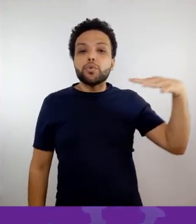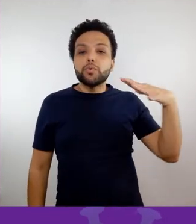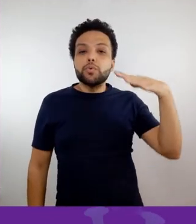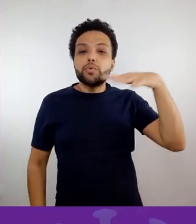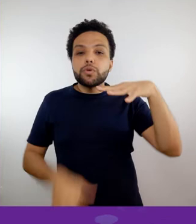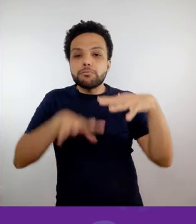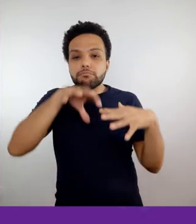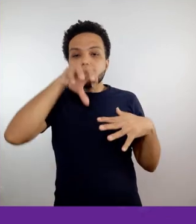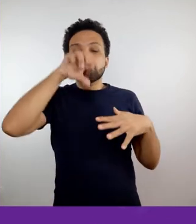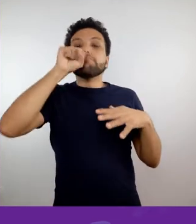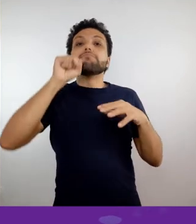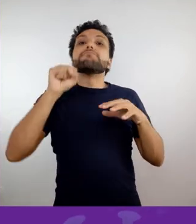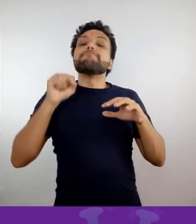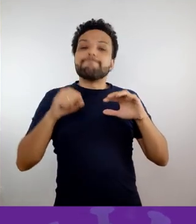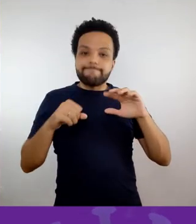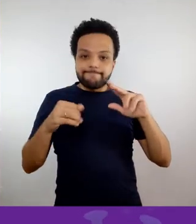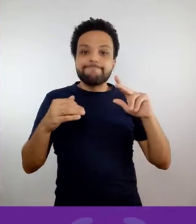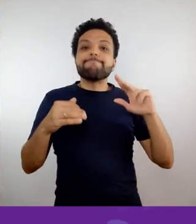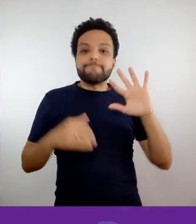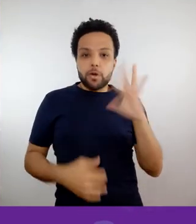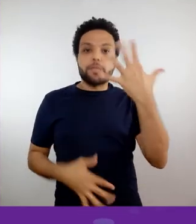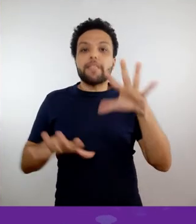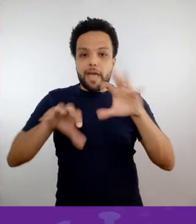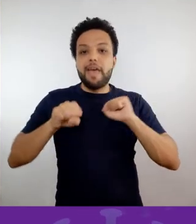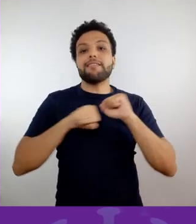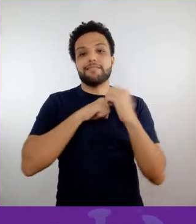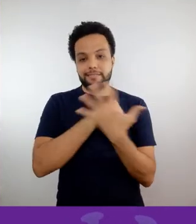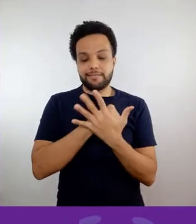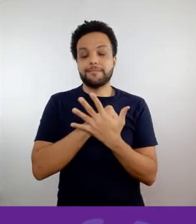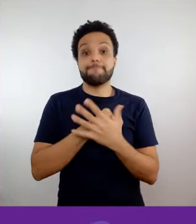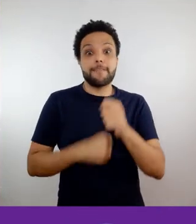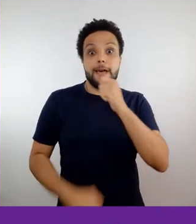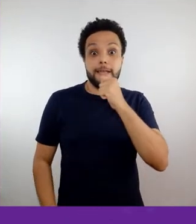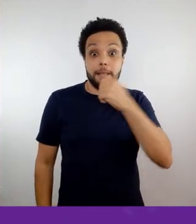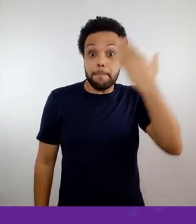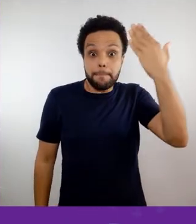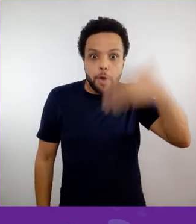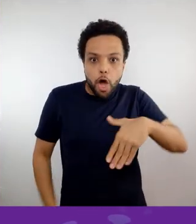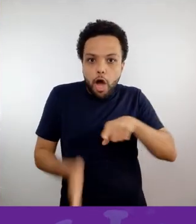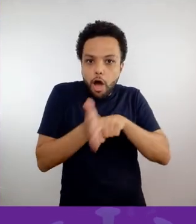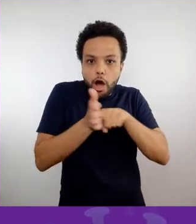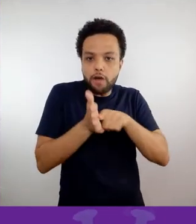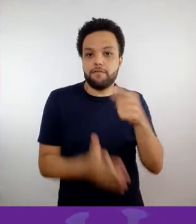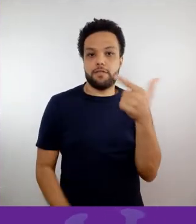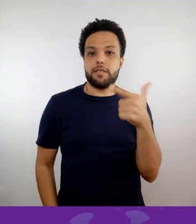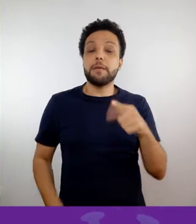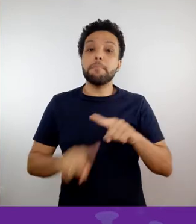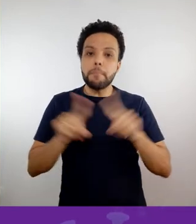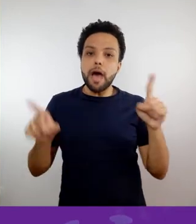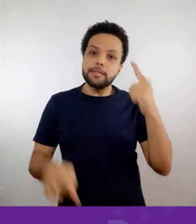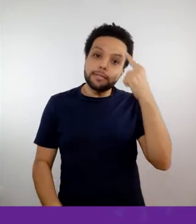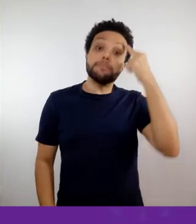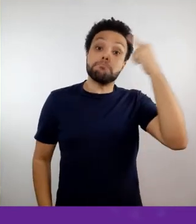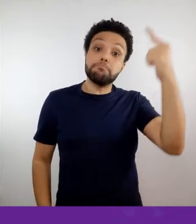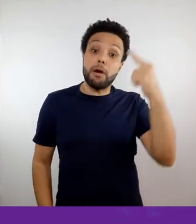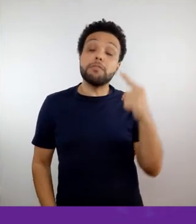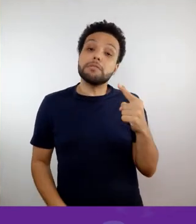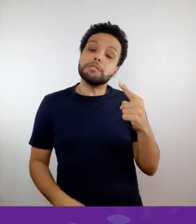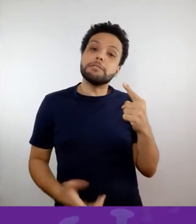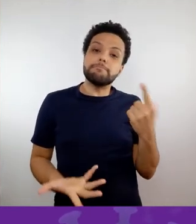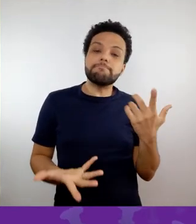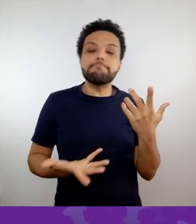essa pequena partícula e adquiria convite dessa maneira isso são hipóteses que esses estudos vem levantando